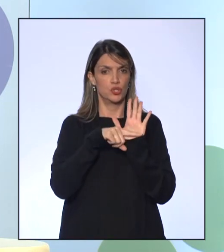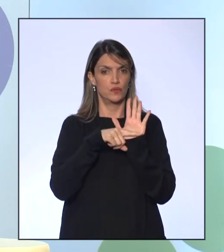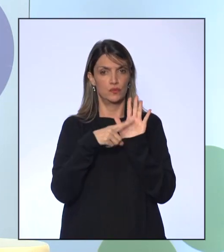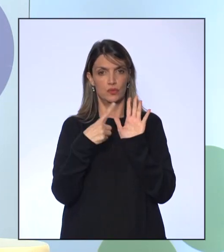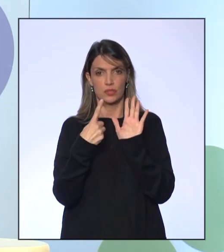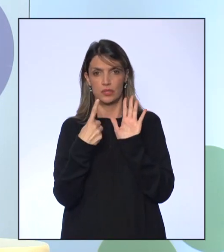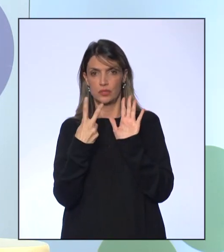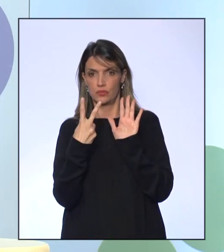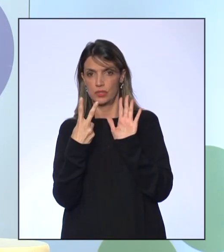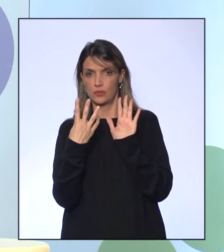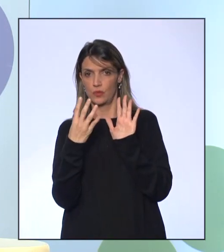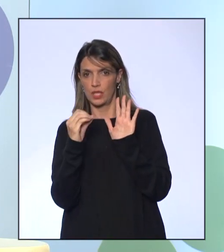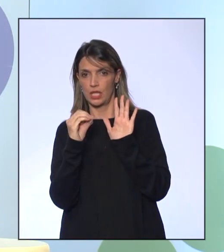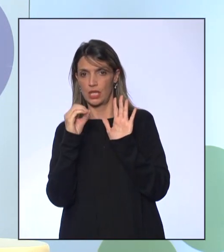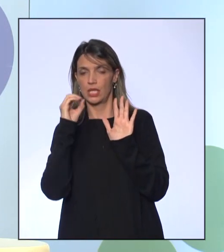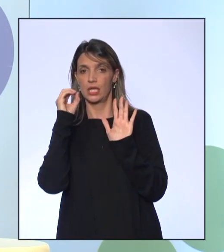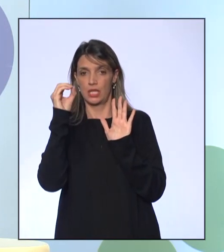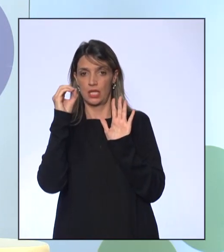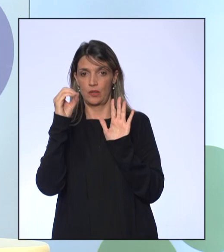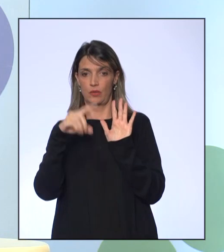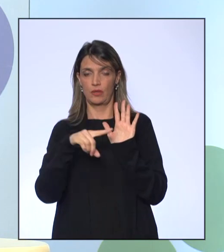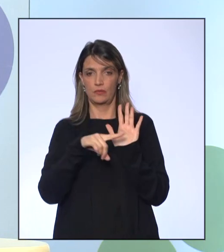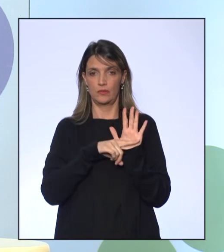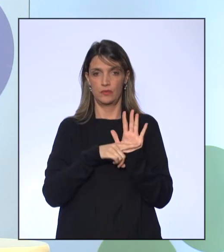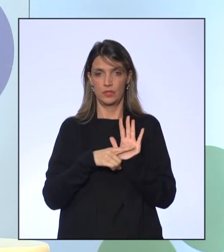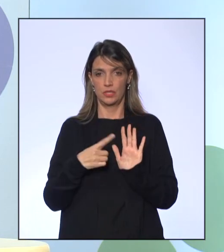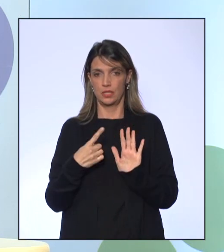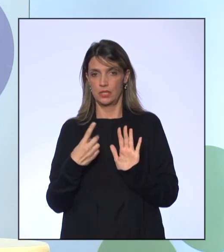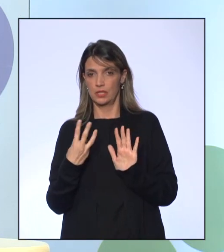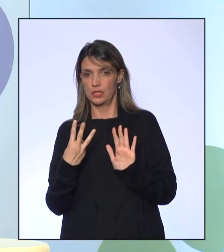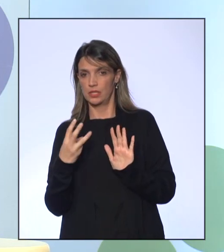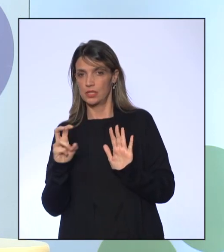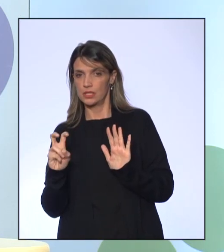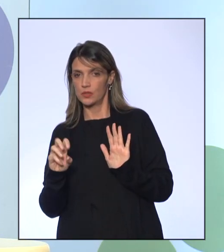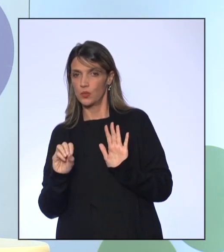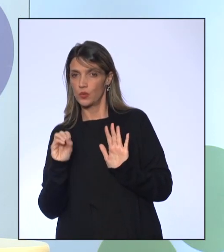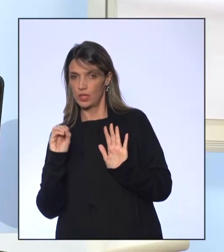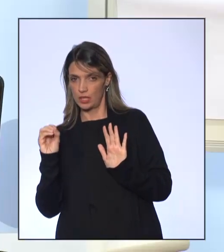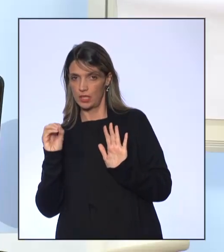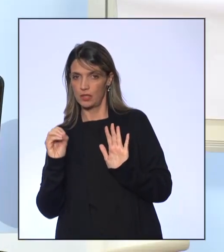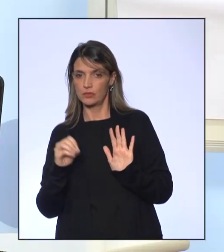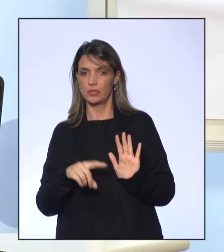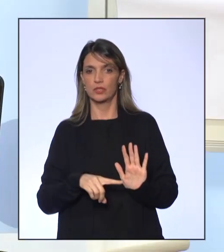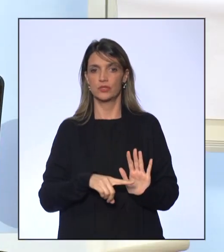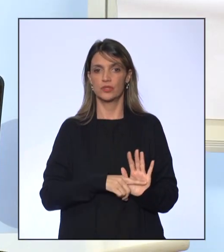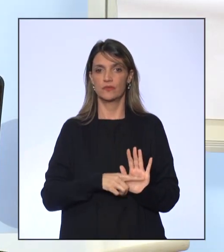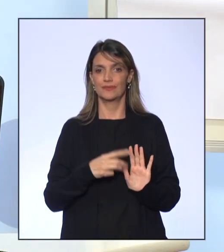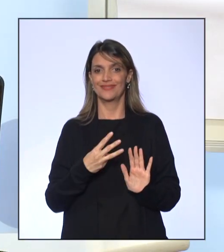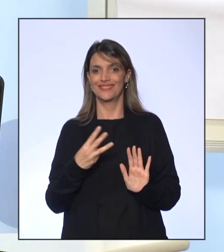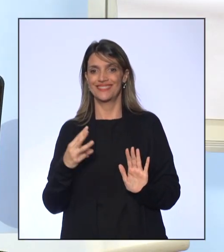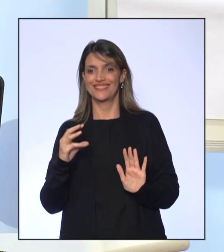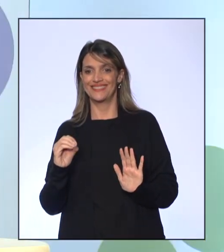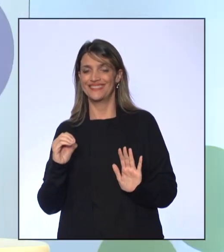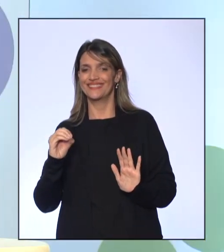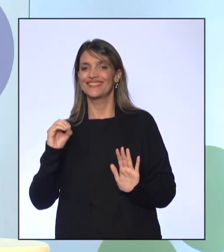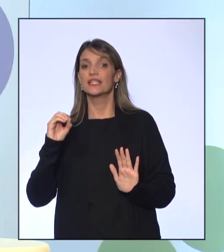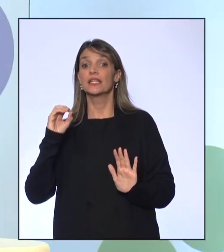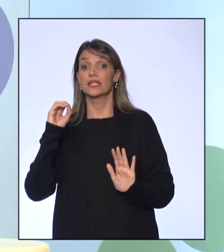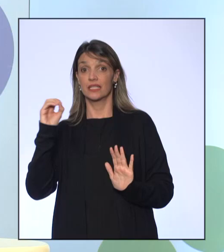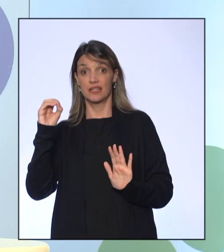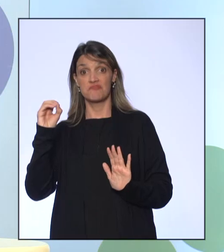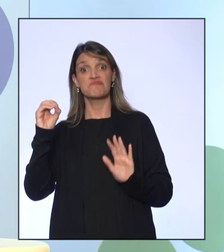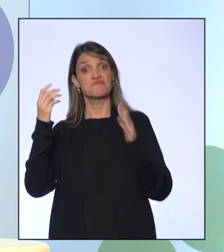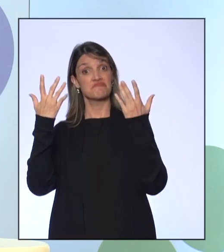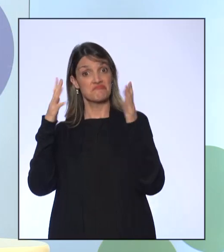com 240 graus negativos 135 graus e negativo 330° olha